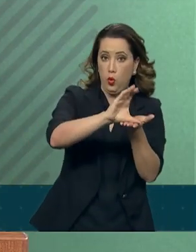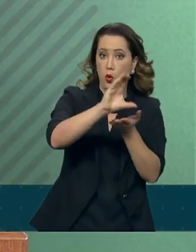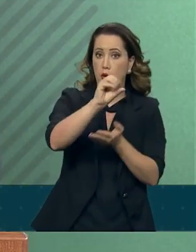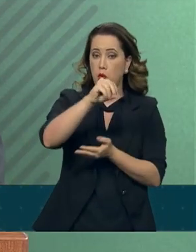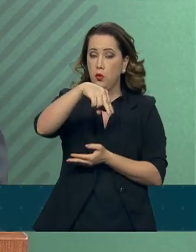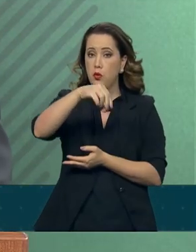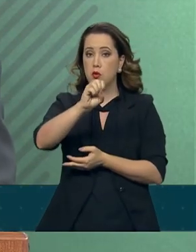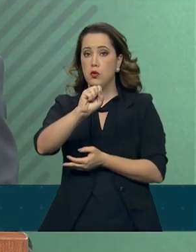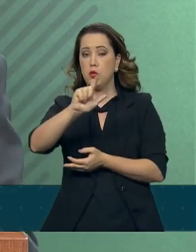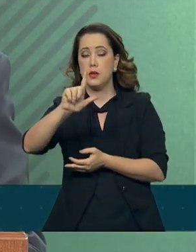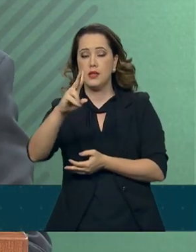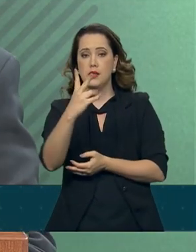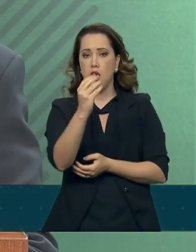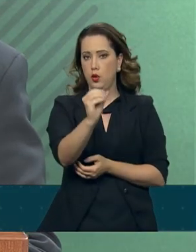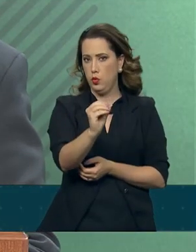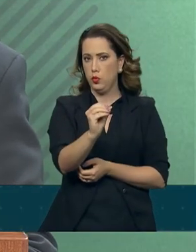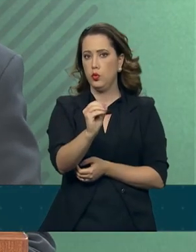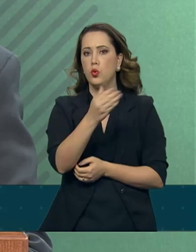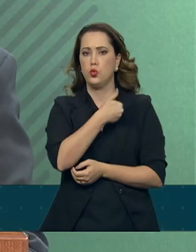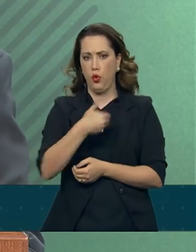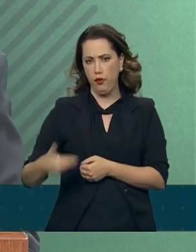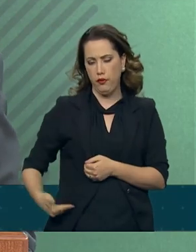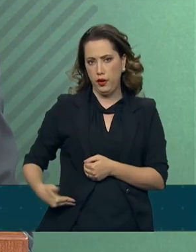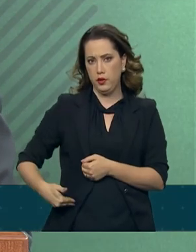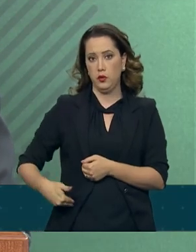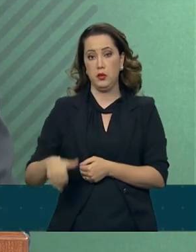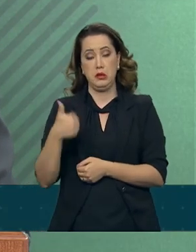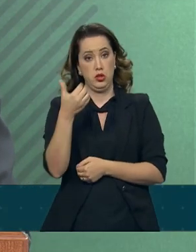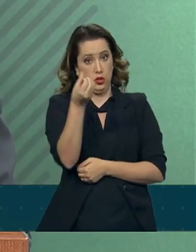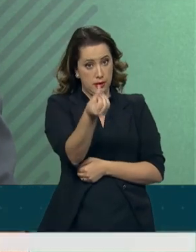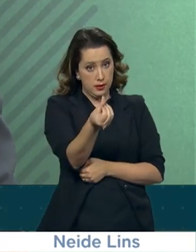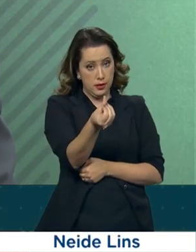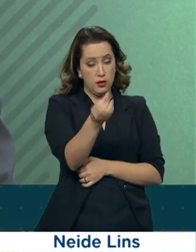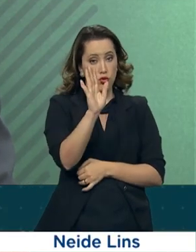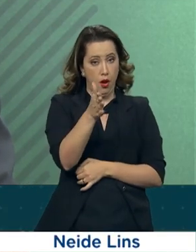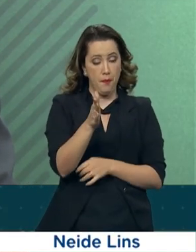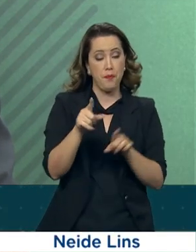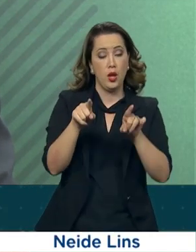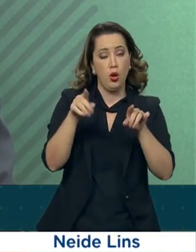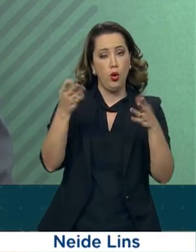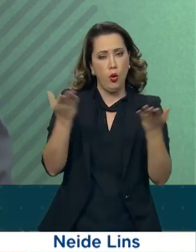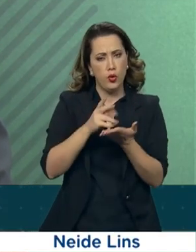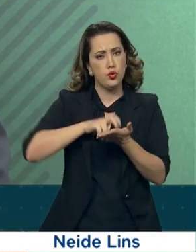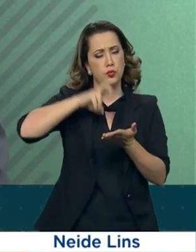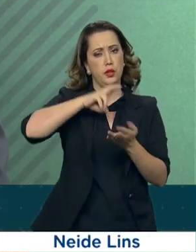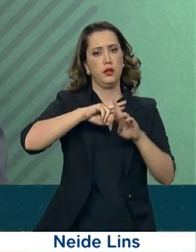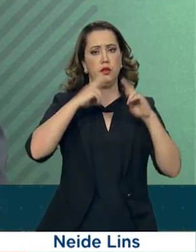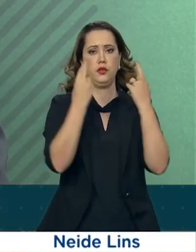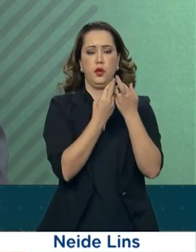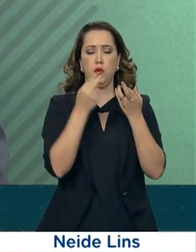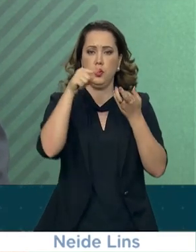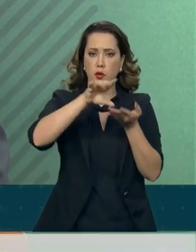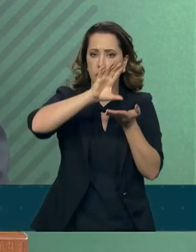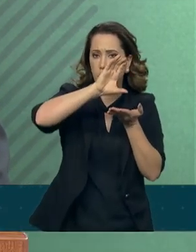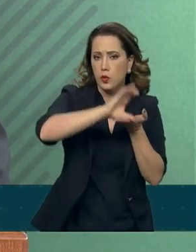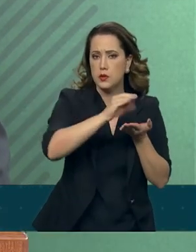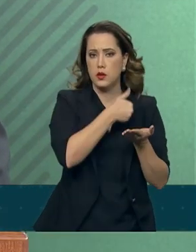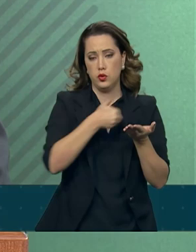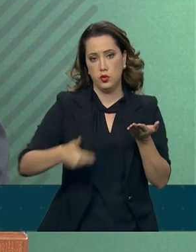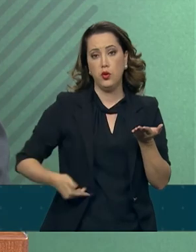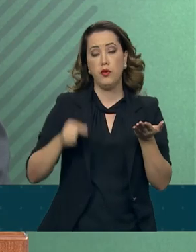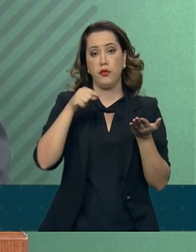16a a reunião do conselho do governo realizada hoje pela manhã no palácio alvorada